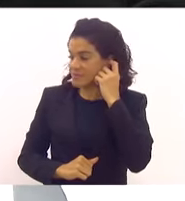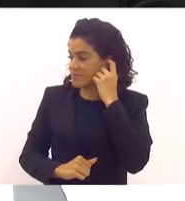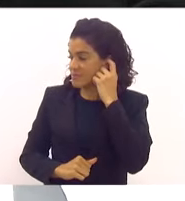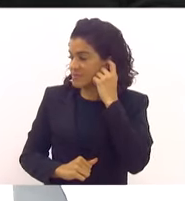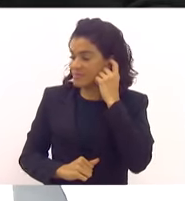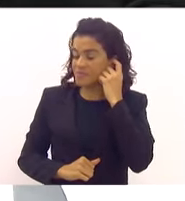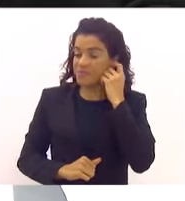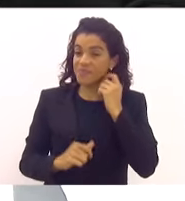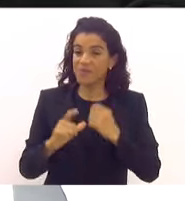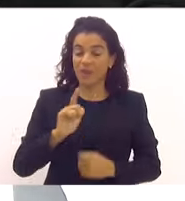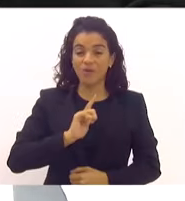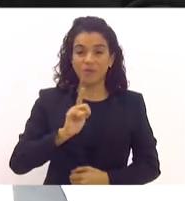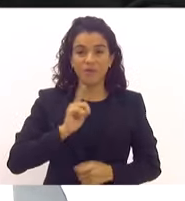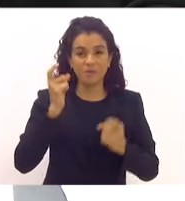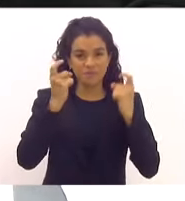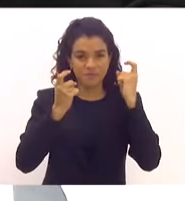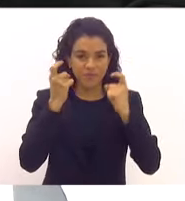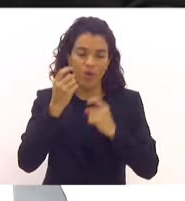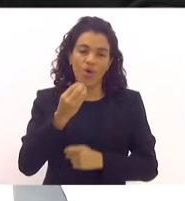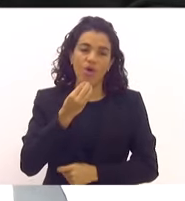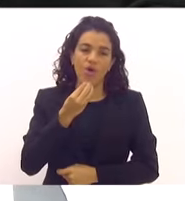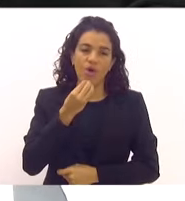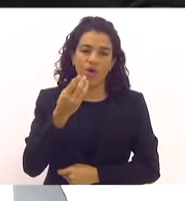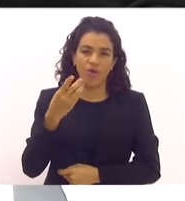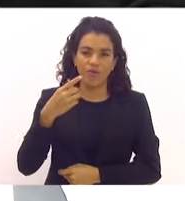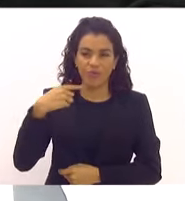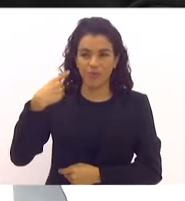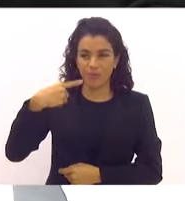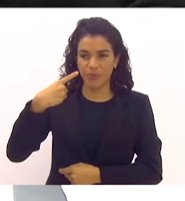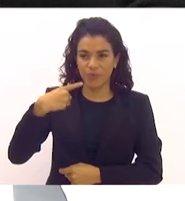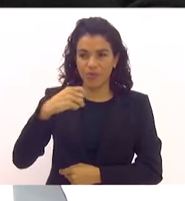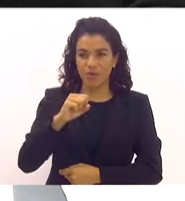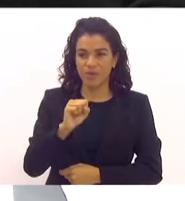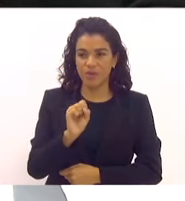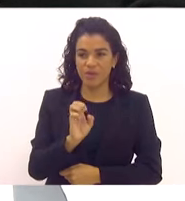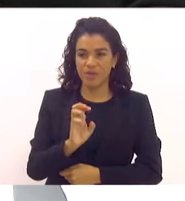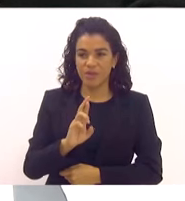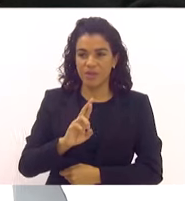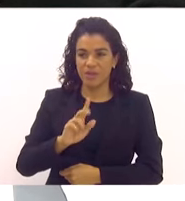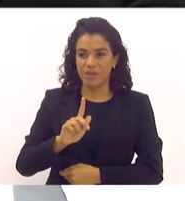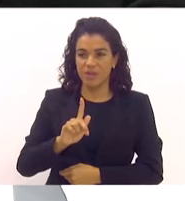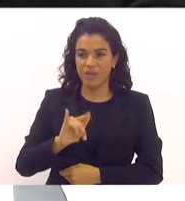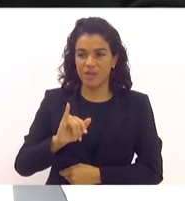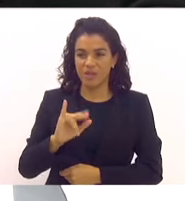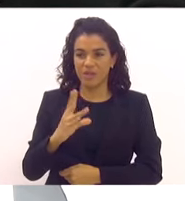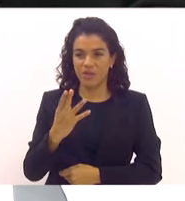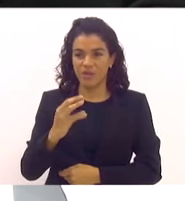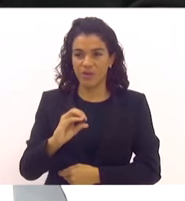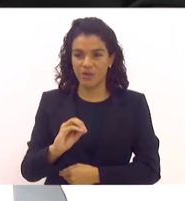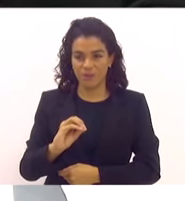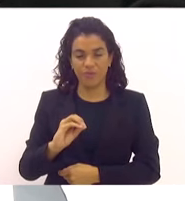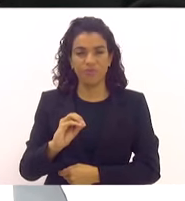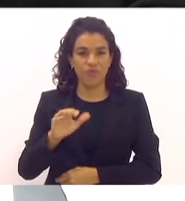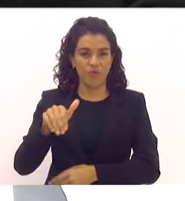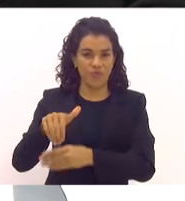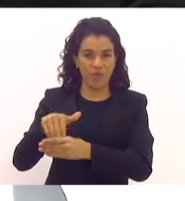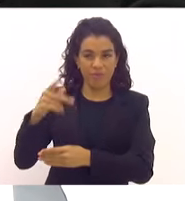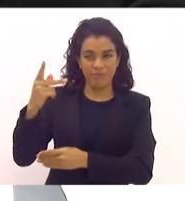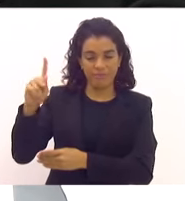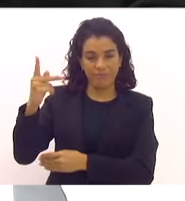tenho essa preocupação. É claro que o doutor Serginho, no seu voto, ele minimizou o